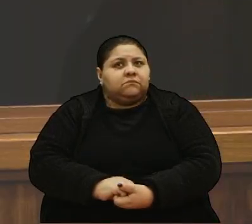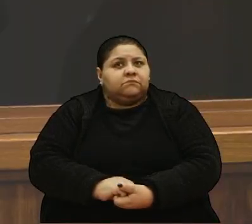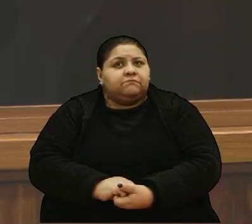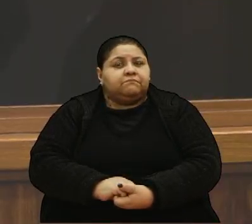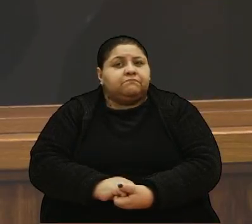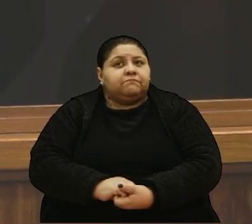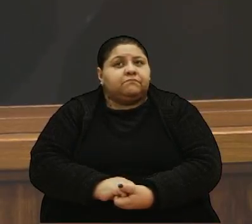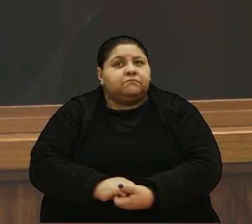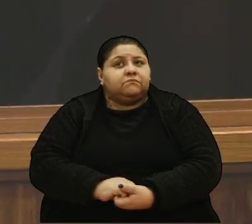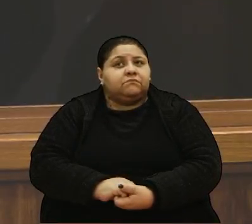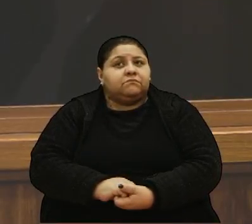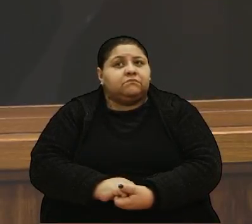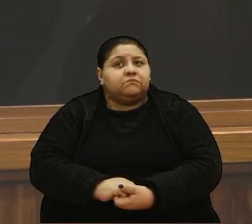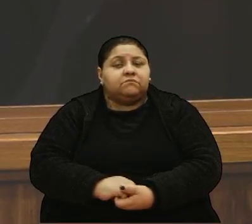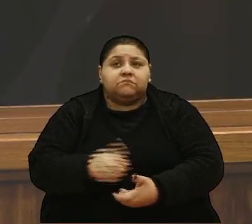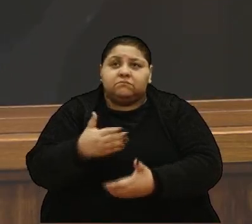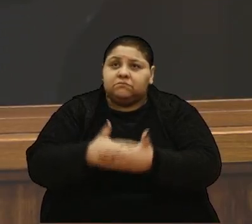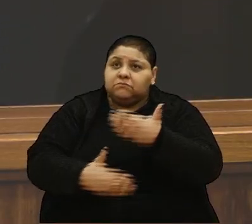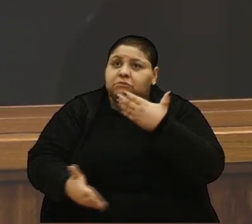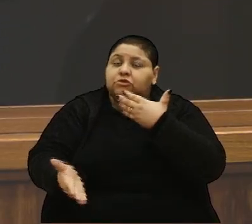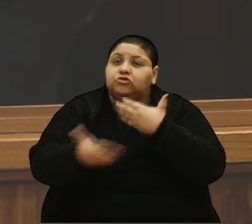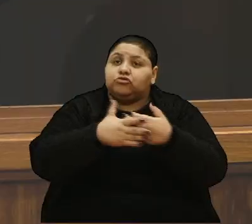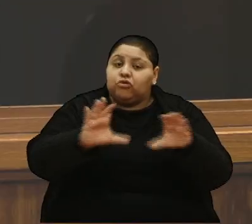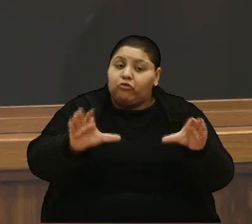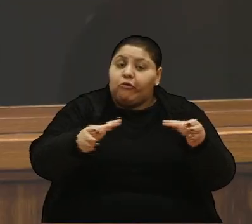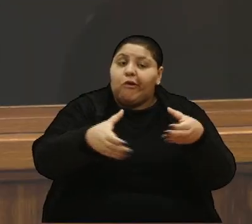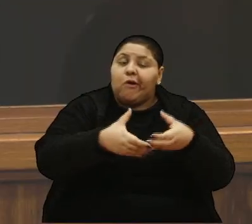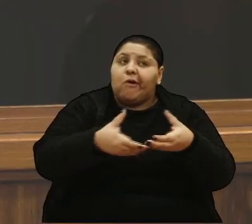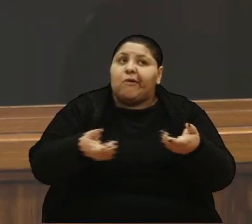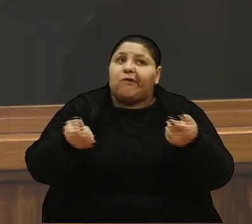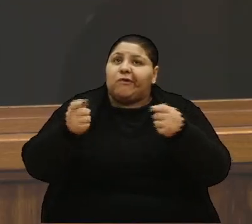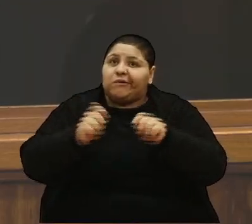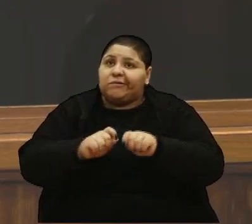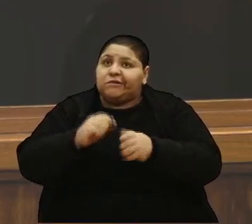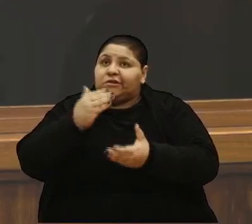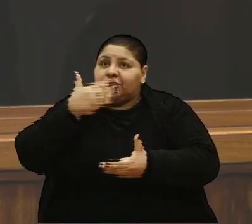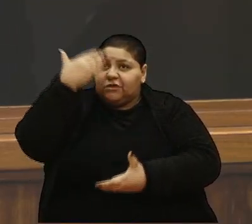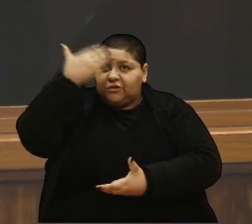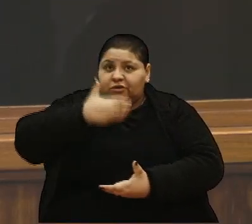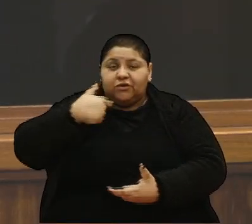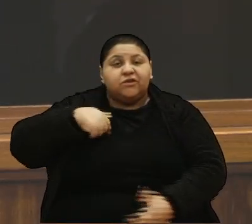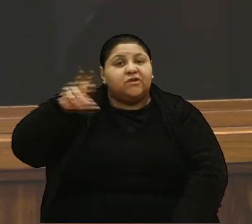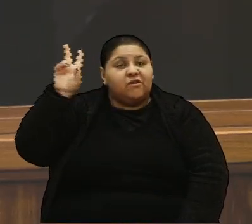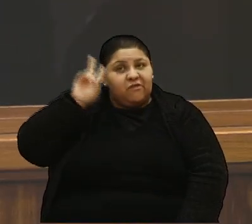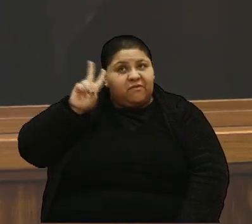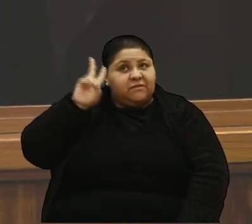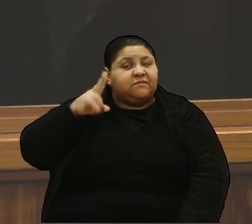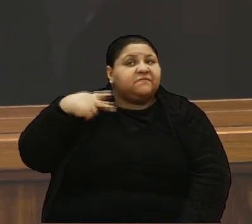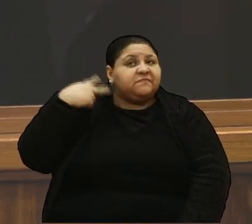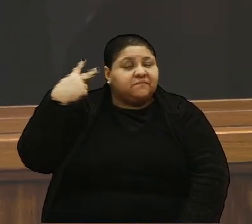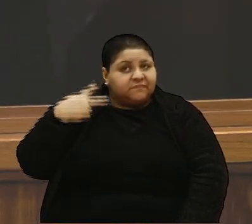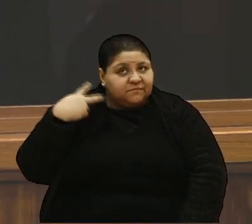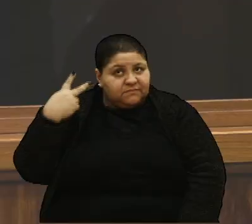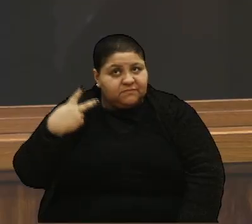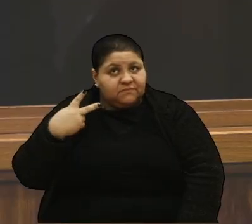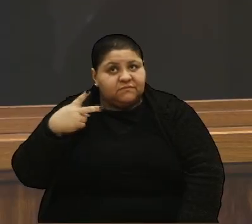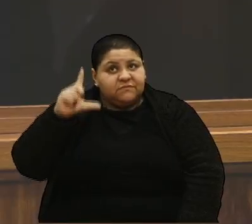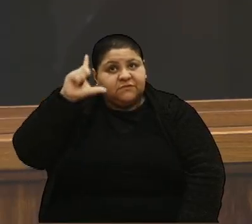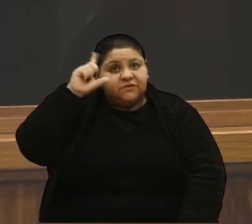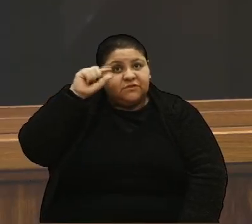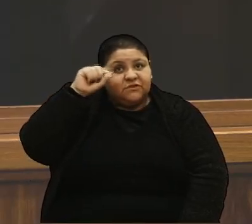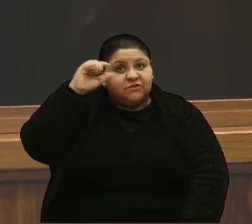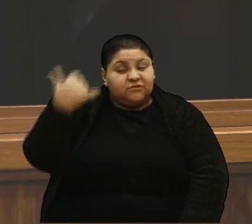Né? Em todas as instâncias deve ser comprovado. Eu lembro quando o vereador Scalco